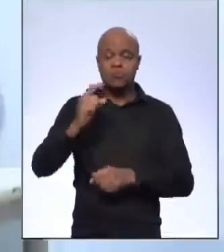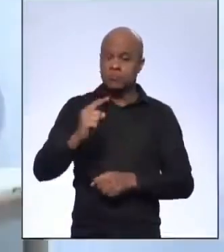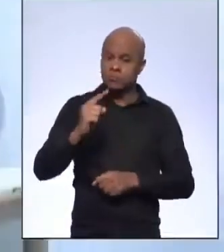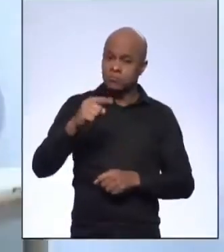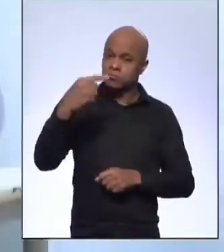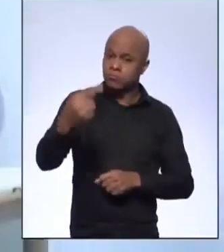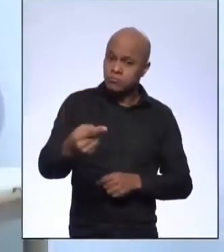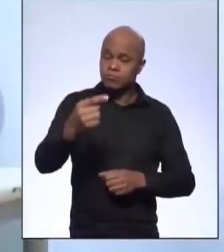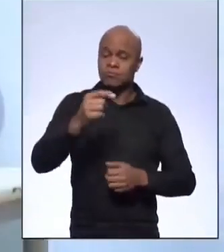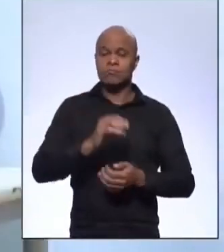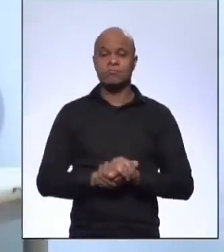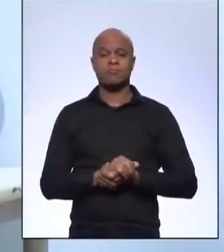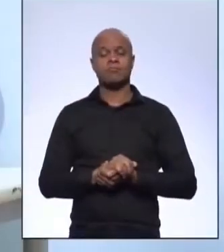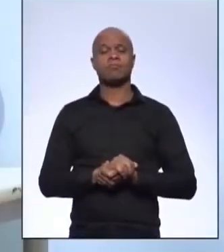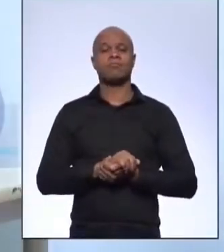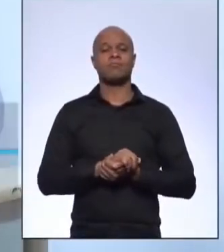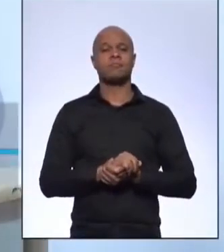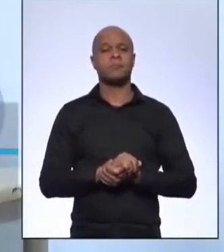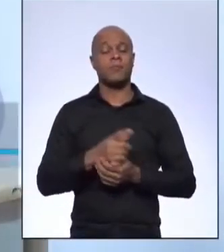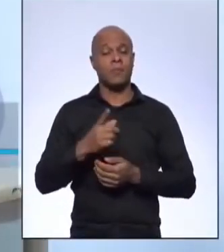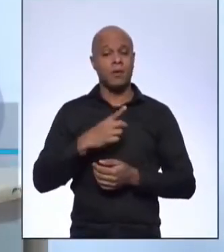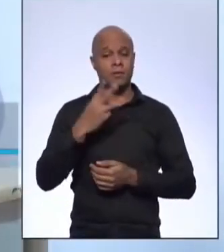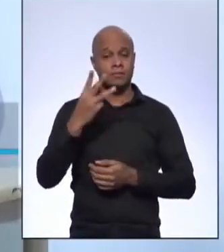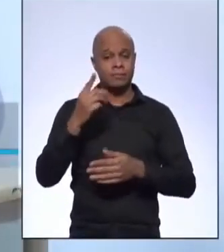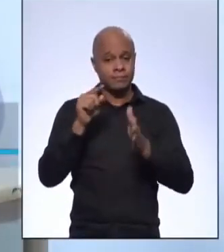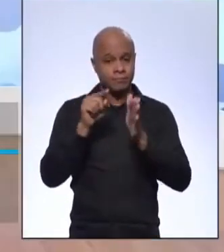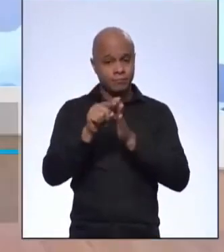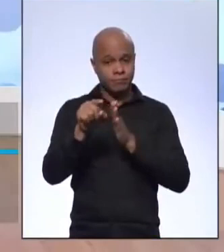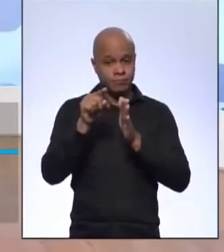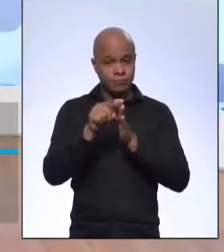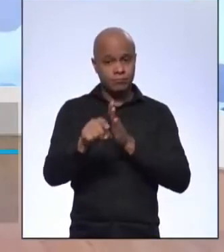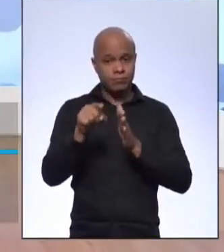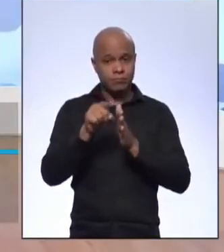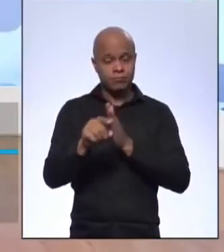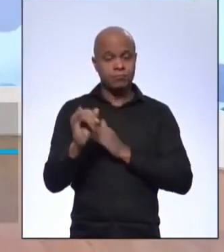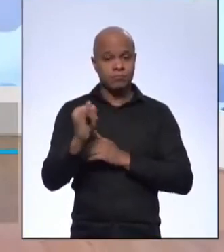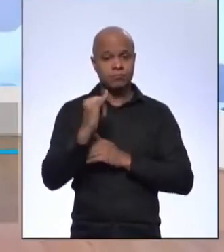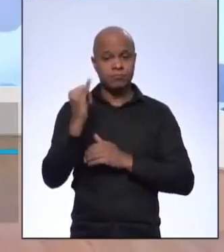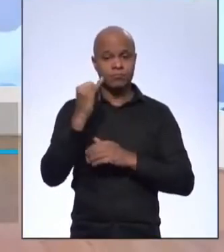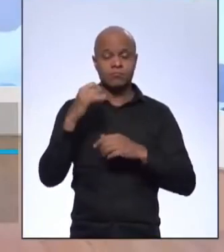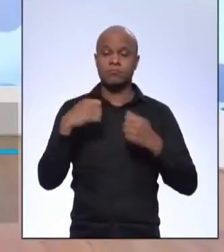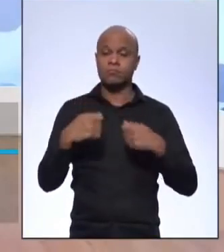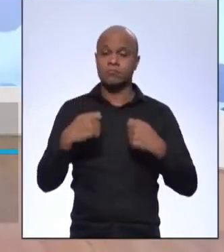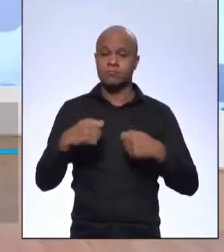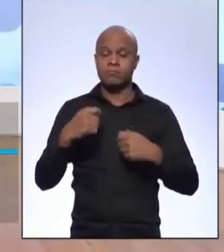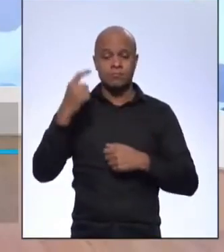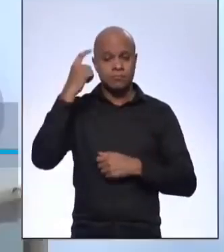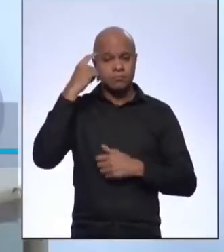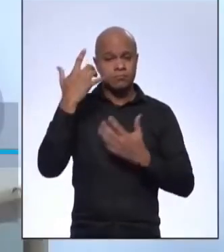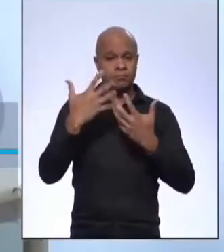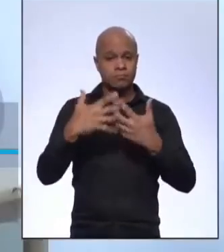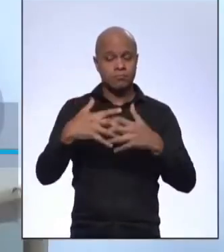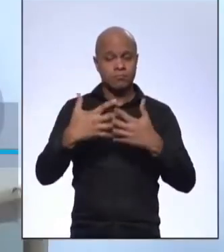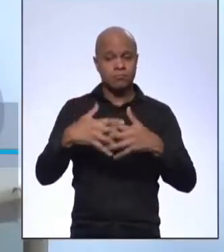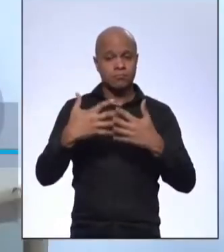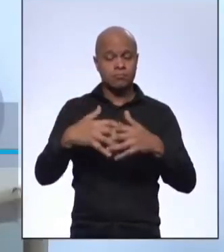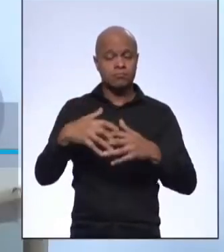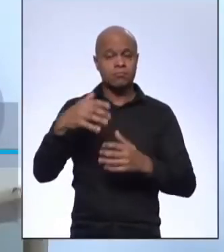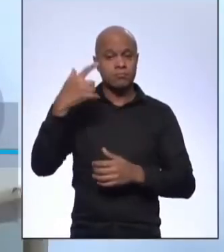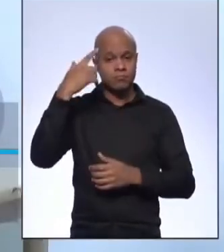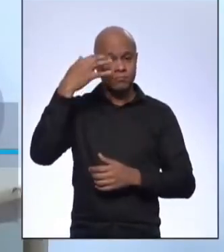temos aqui, né, professora Milene, 3 questões, né? Elas exigem que realmente vocês se